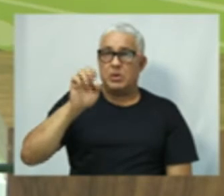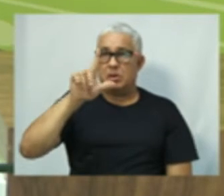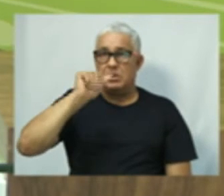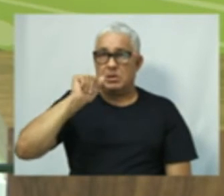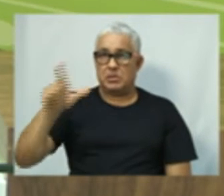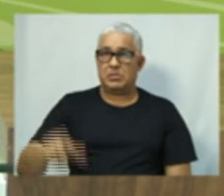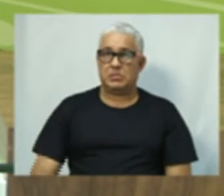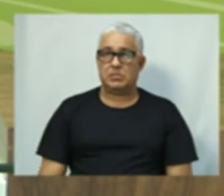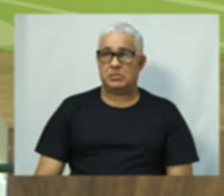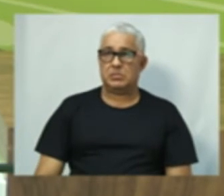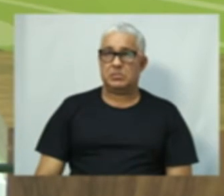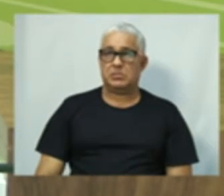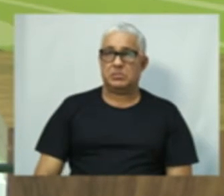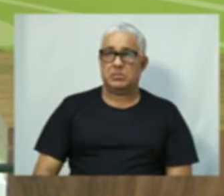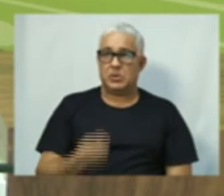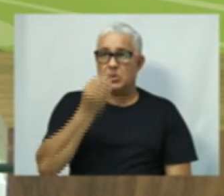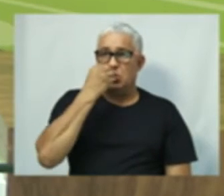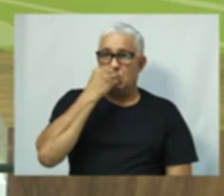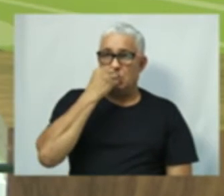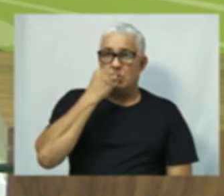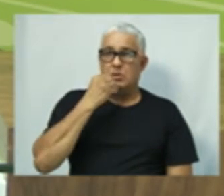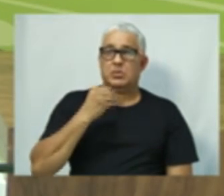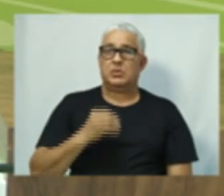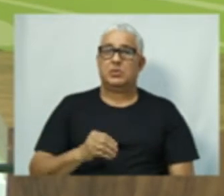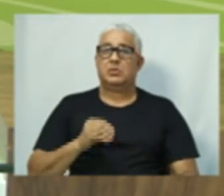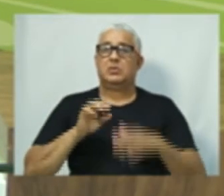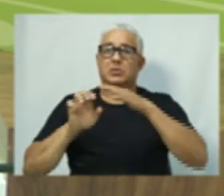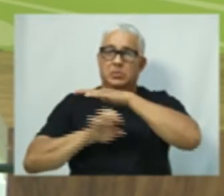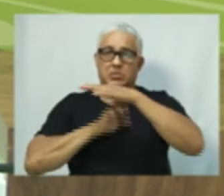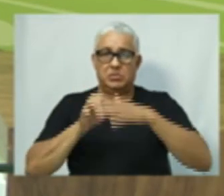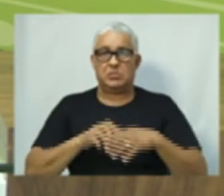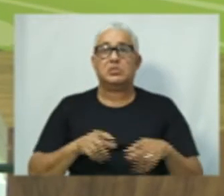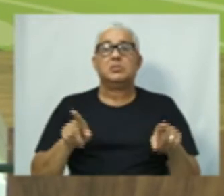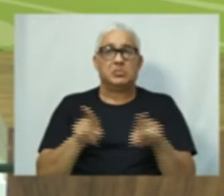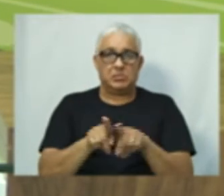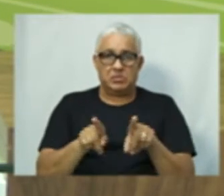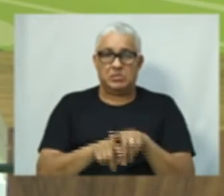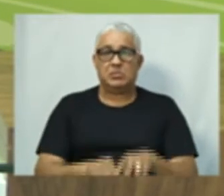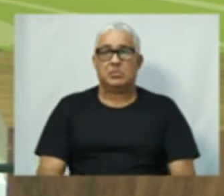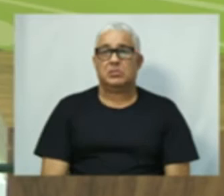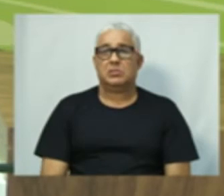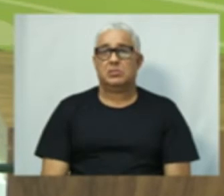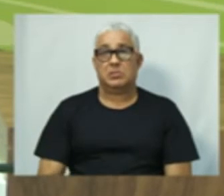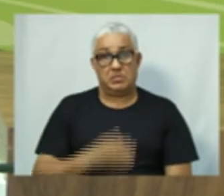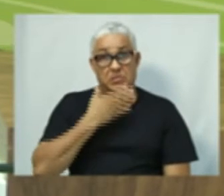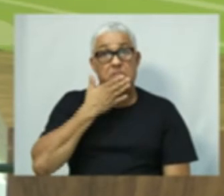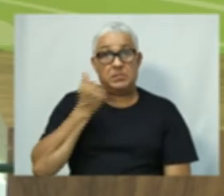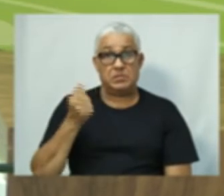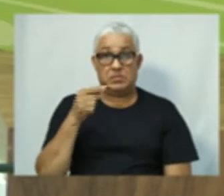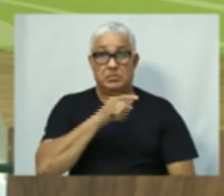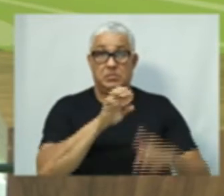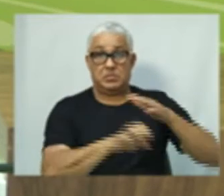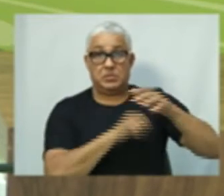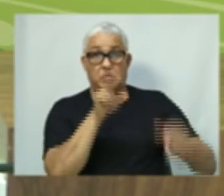a margem de lucro, né, para a empresa, consequentemente, melhor para a empresa utilizar o lucro real. Agora, o